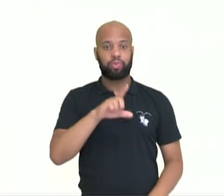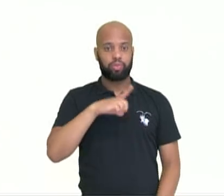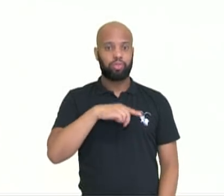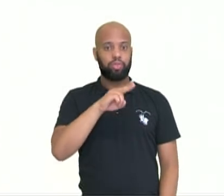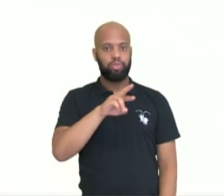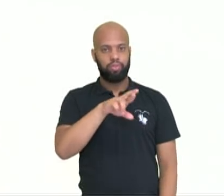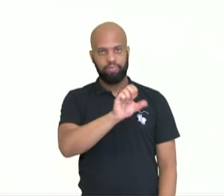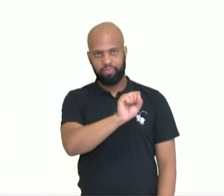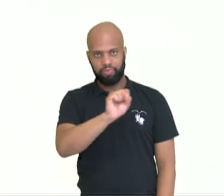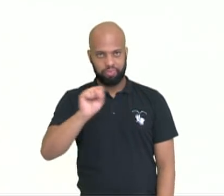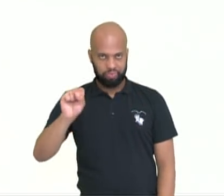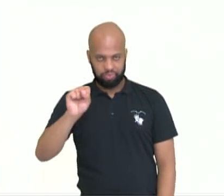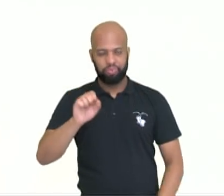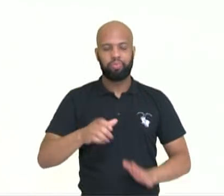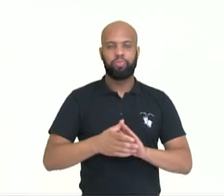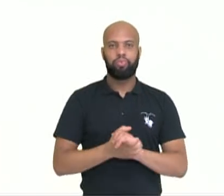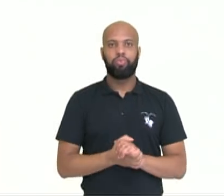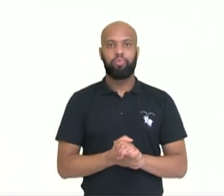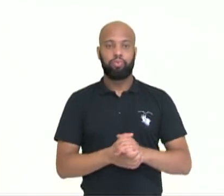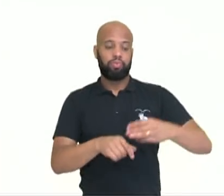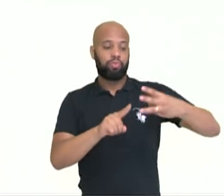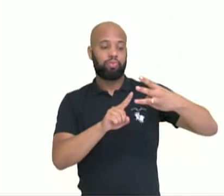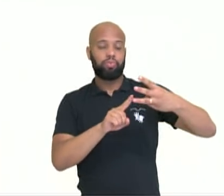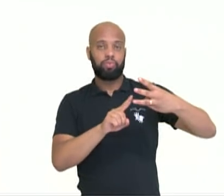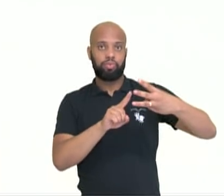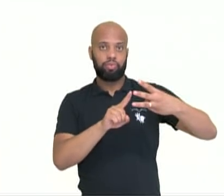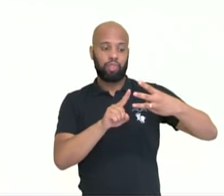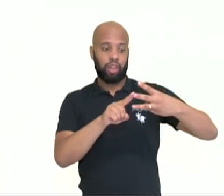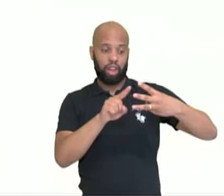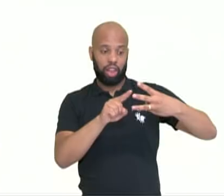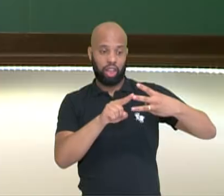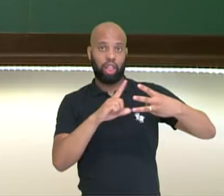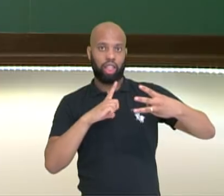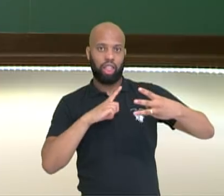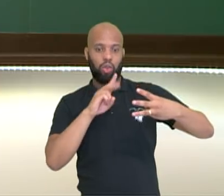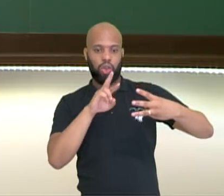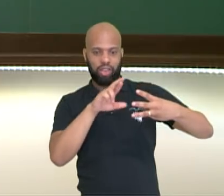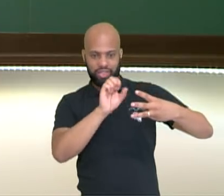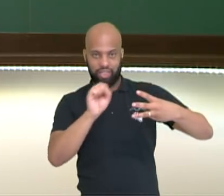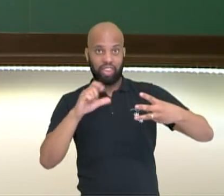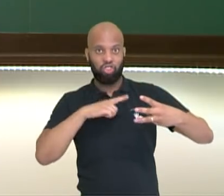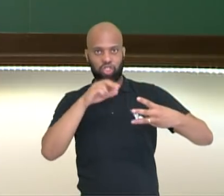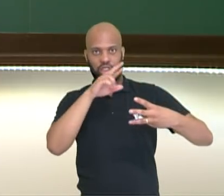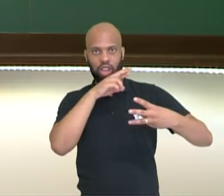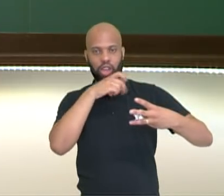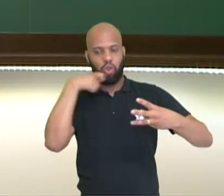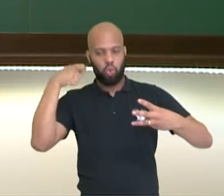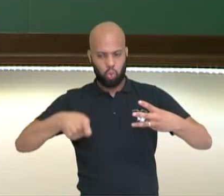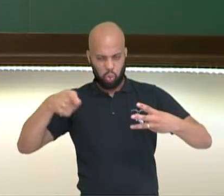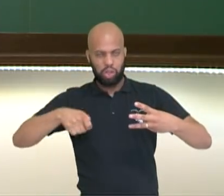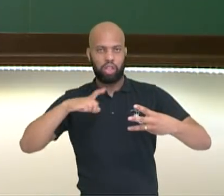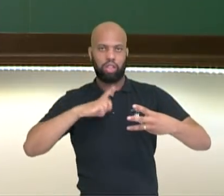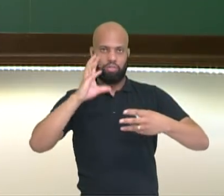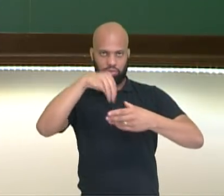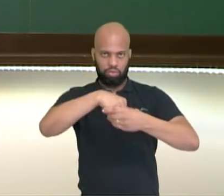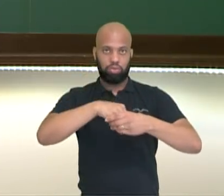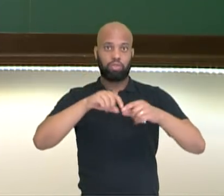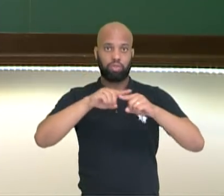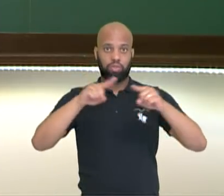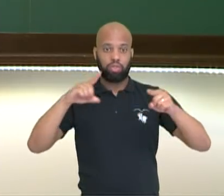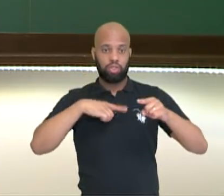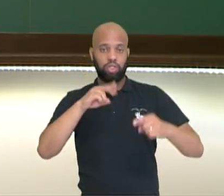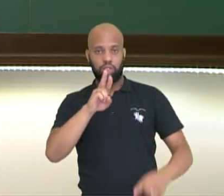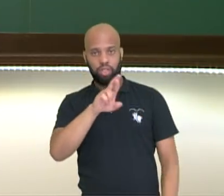Repúblicas Socialistas Soviéticas, a URSS, dos quais a Rússia era o maior país, mas é importante que você saiba que a União